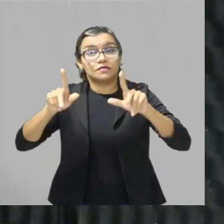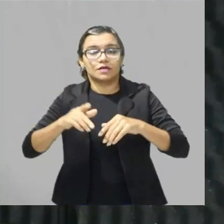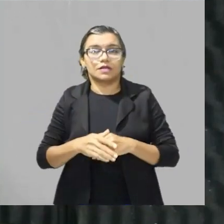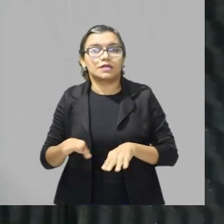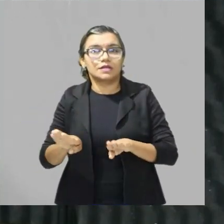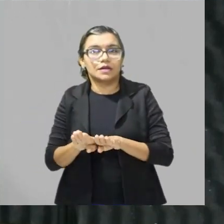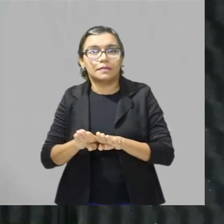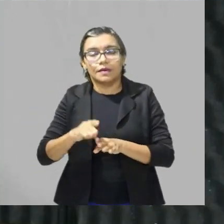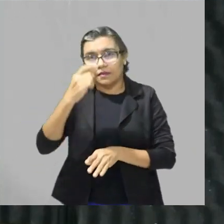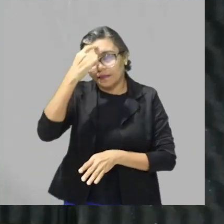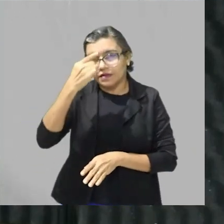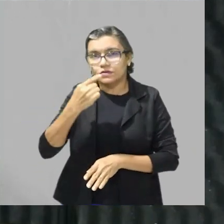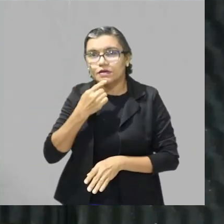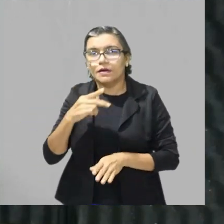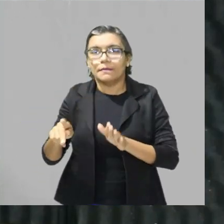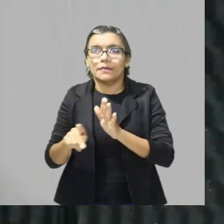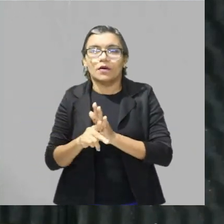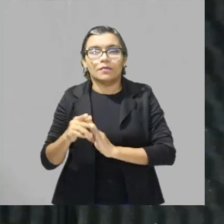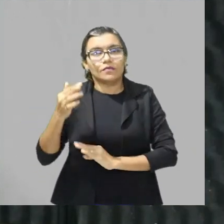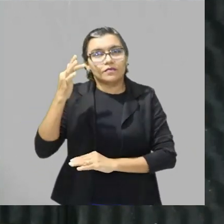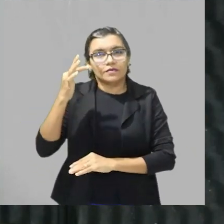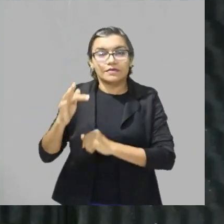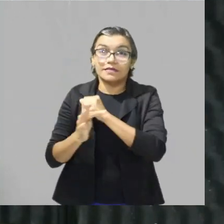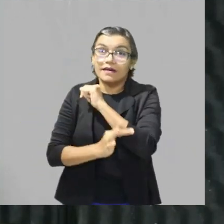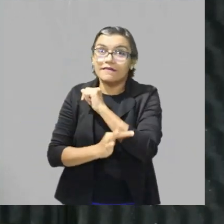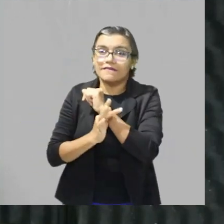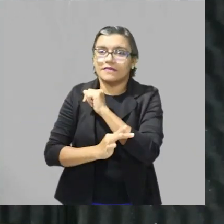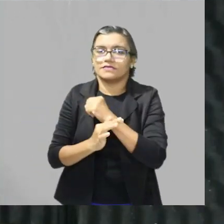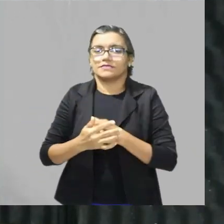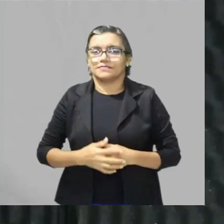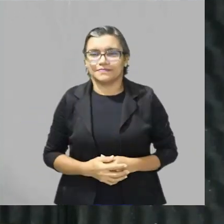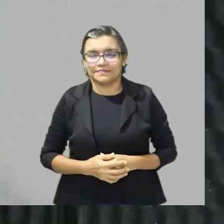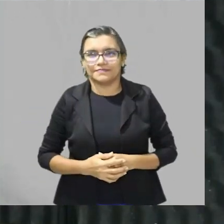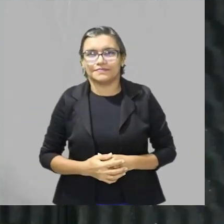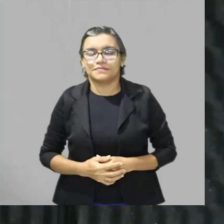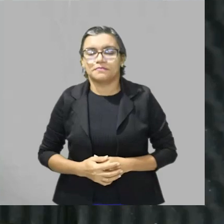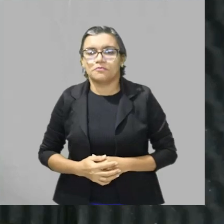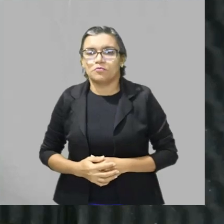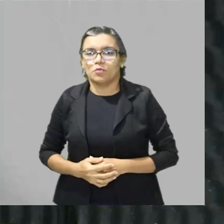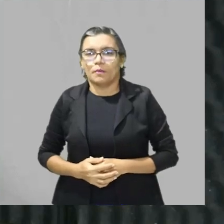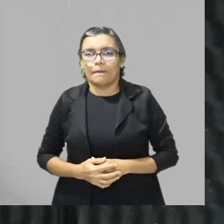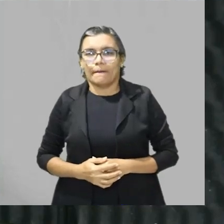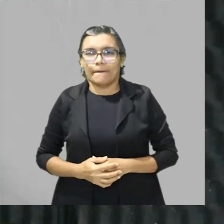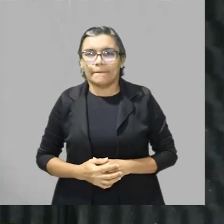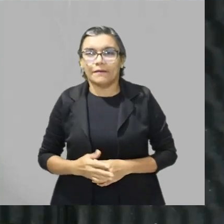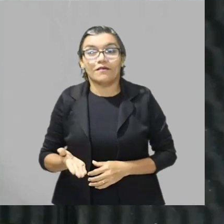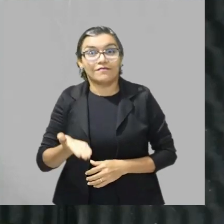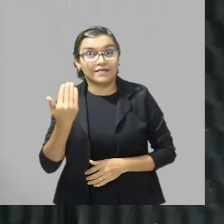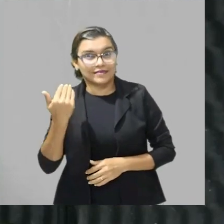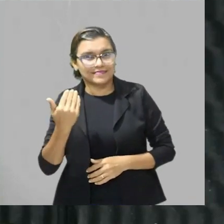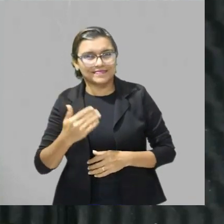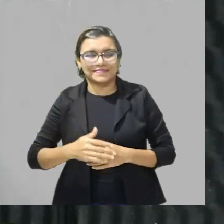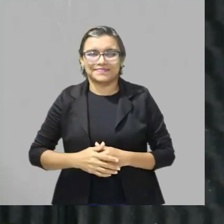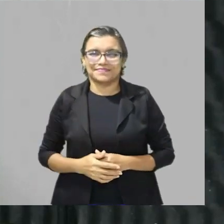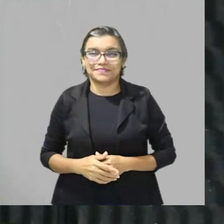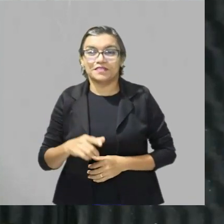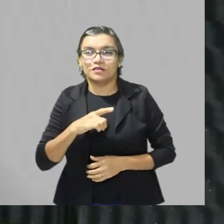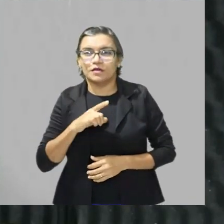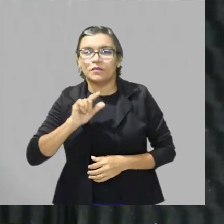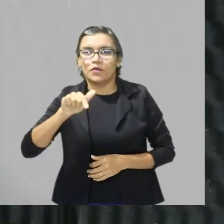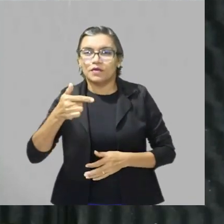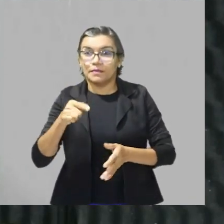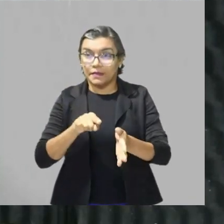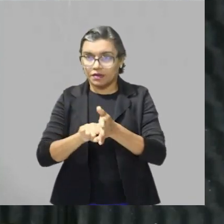personagem da física que é o nosso cílios aquele grande Isaac Newton vamos lá vamos lá vamos lá temos